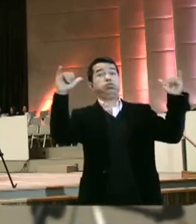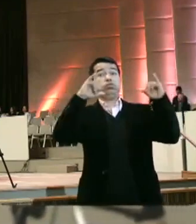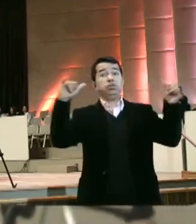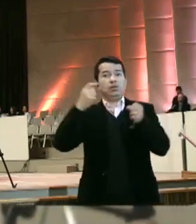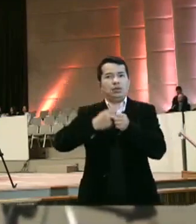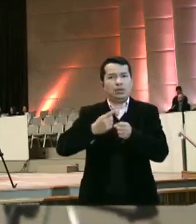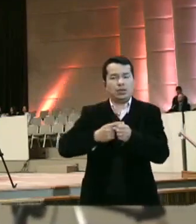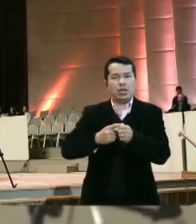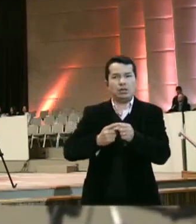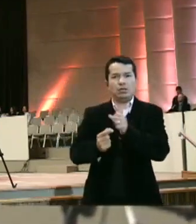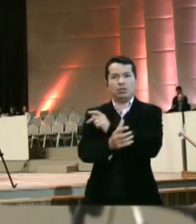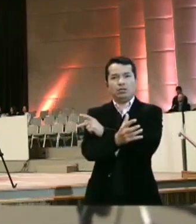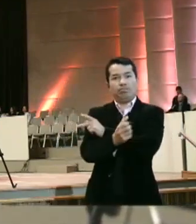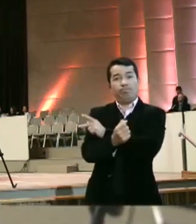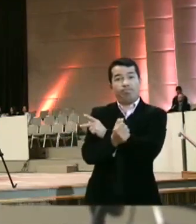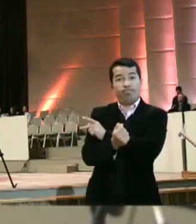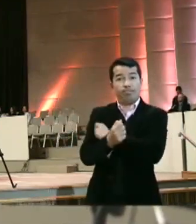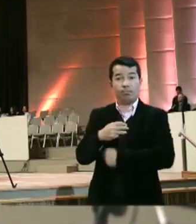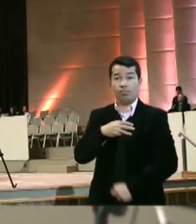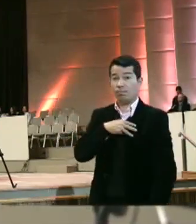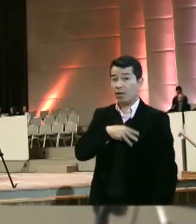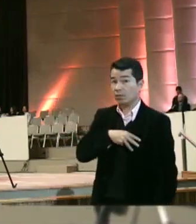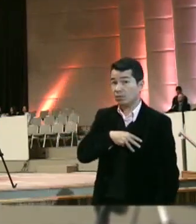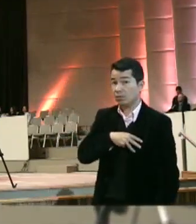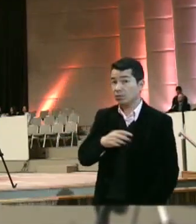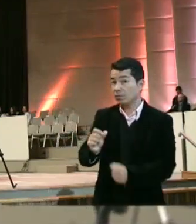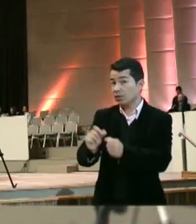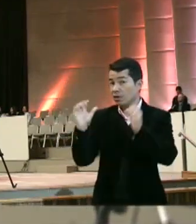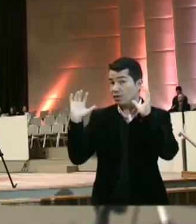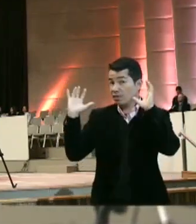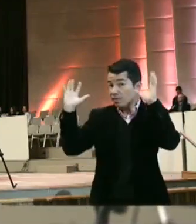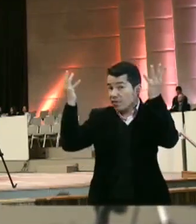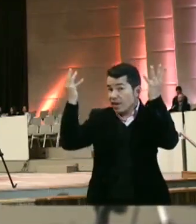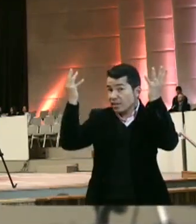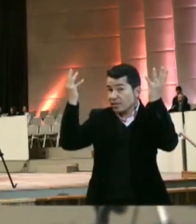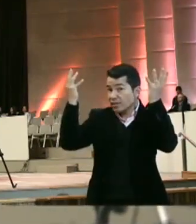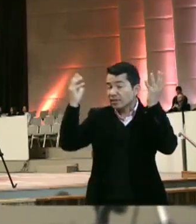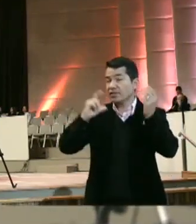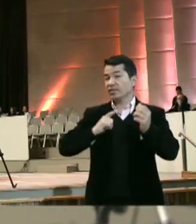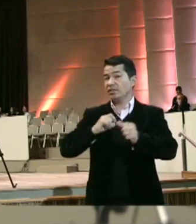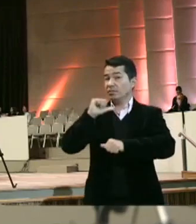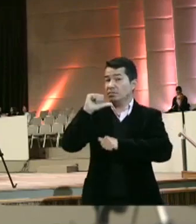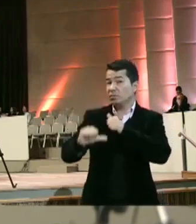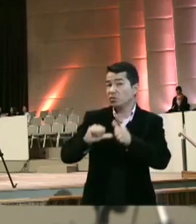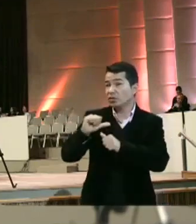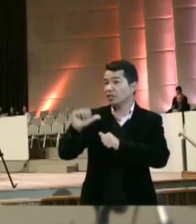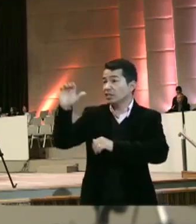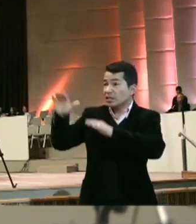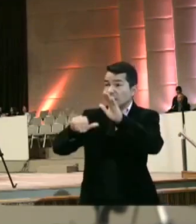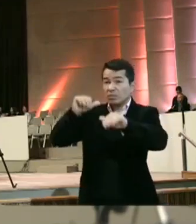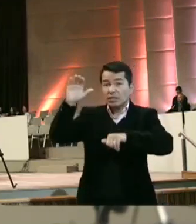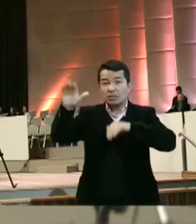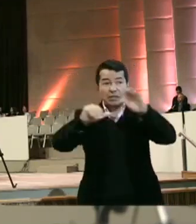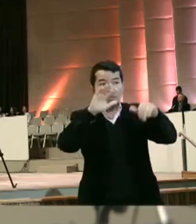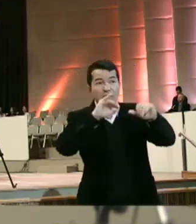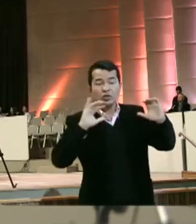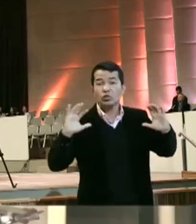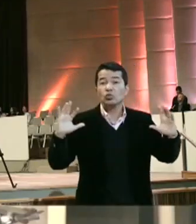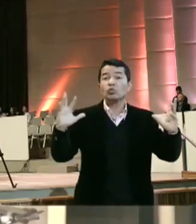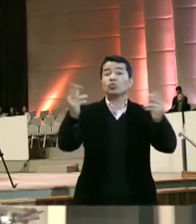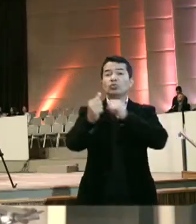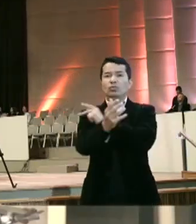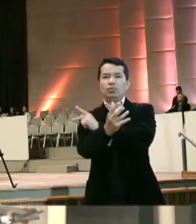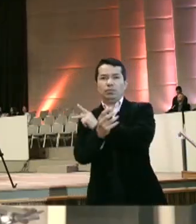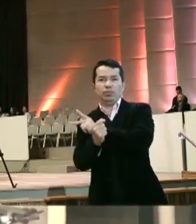Levi, publicano, estava fazendo uma festa na sua casa, convidando todos os outros publicanos, e